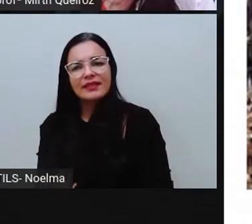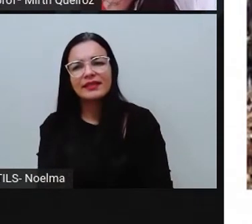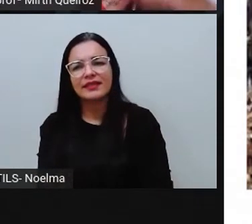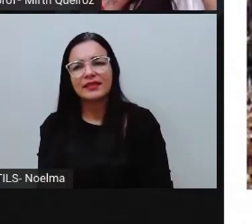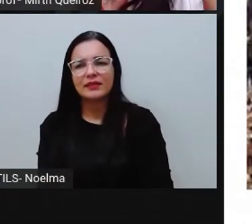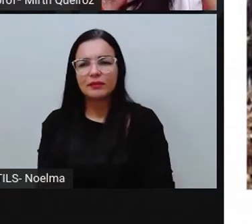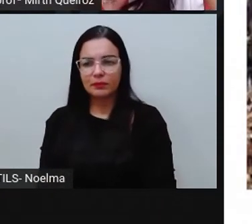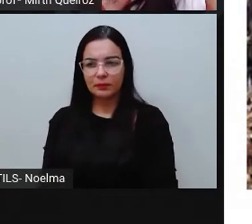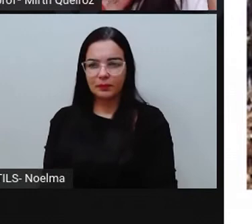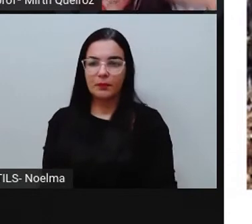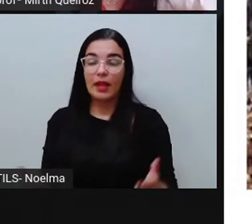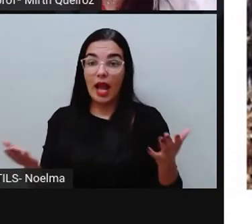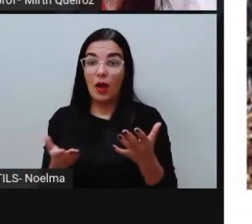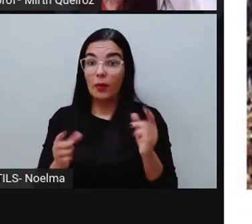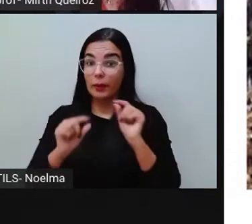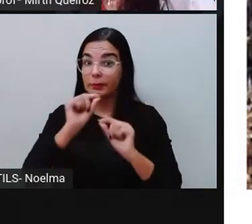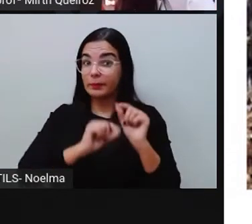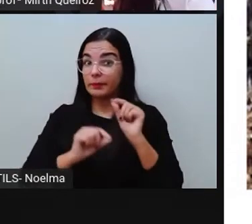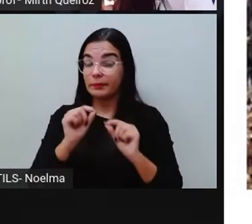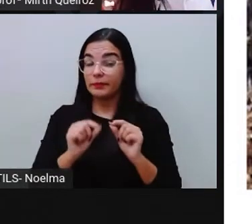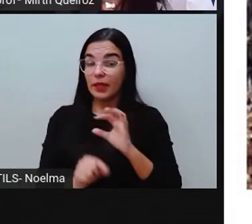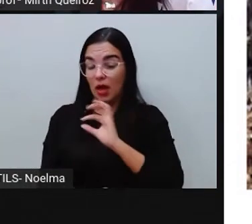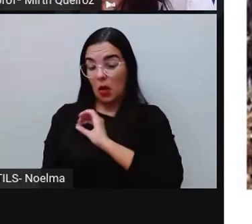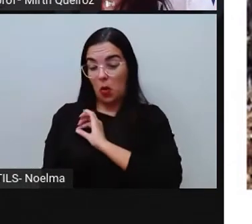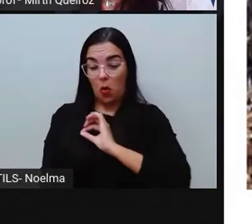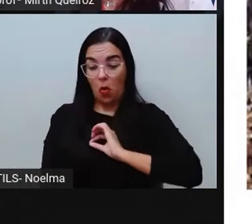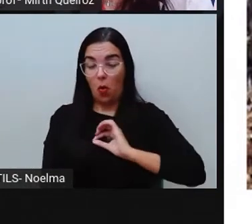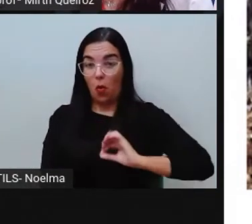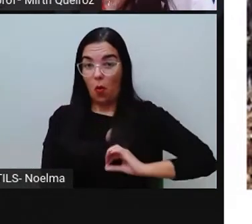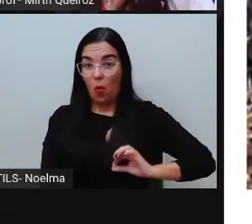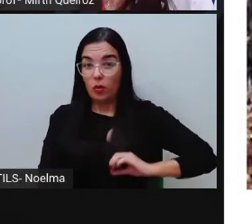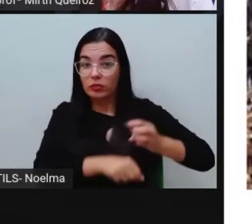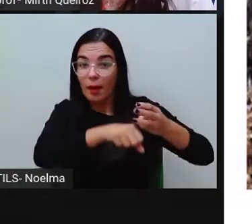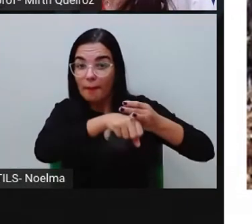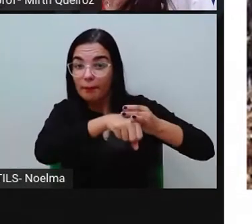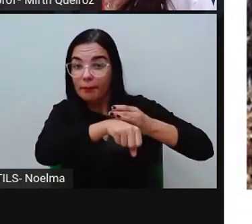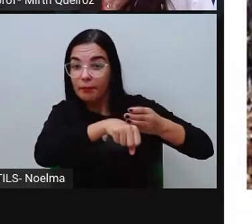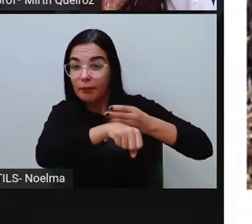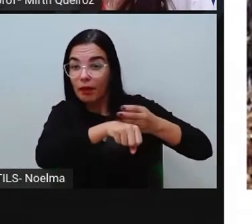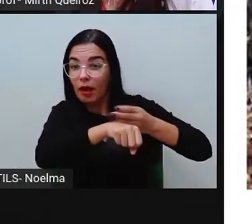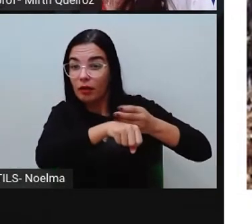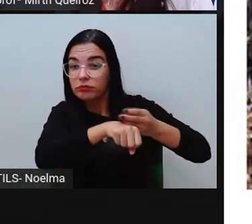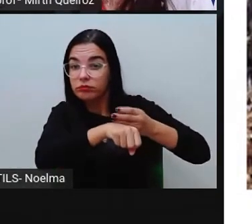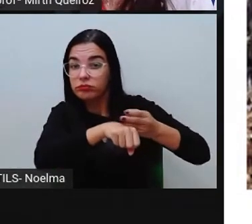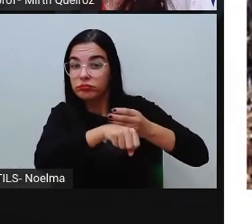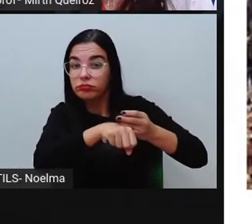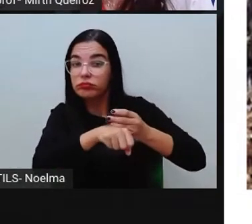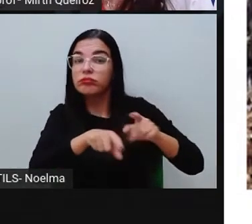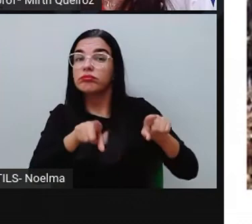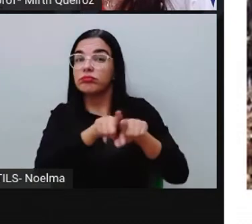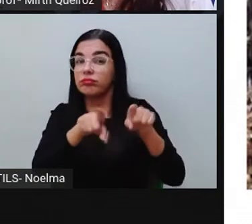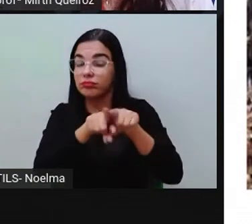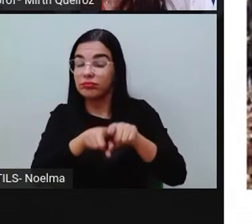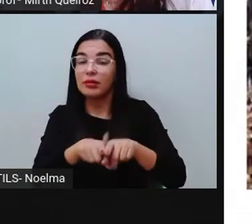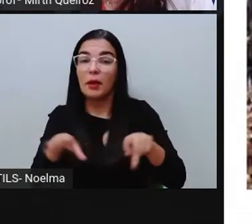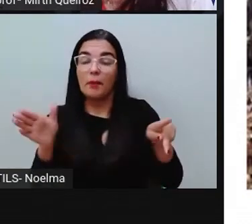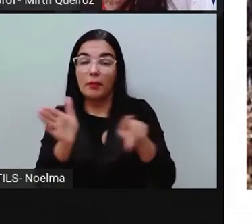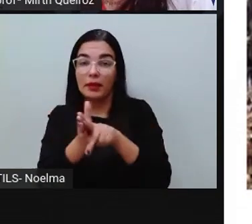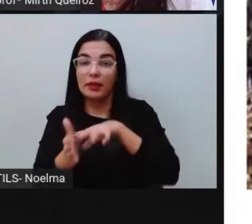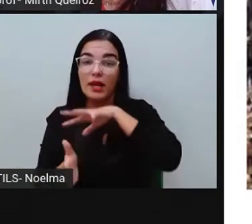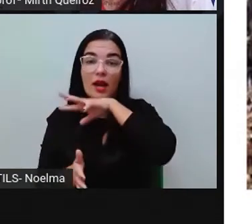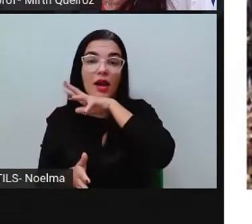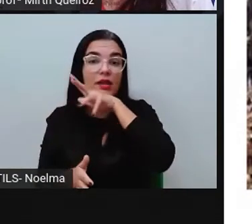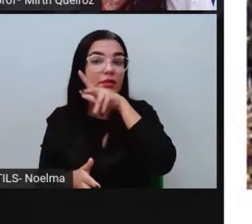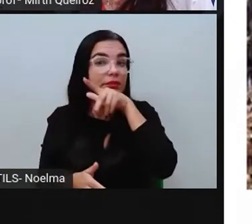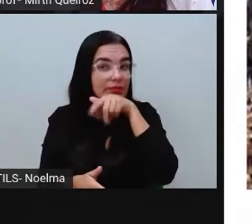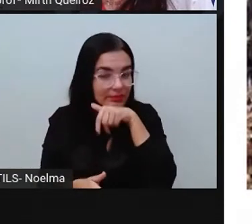Vamos falar um pouquinho sobre a onça parda, que é um animal da Caatinga. A onça